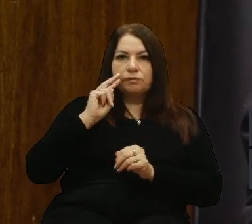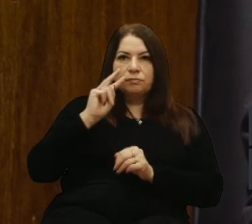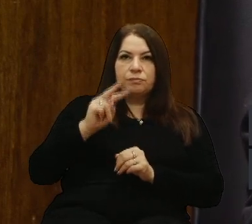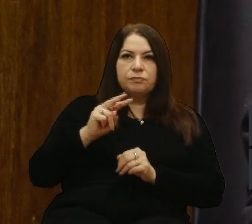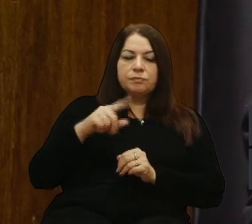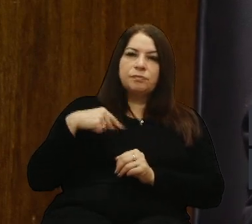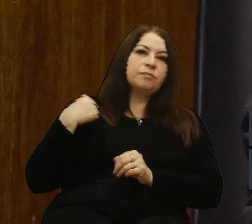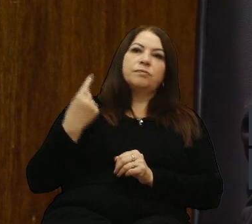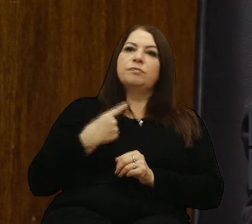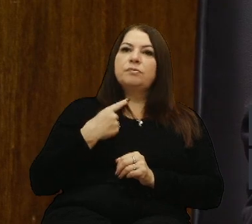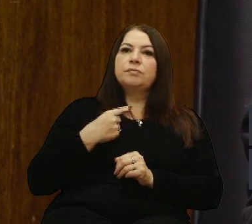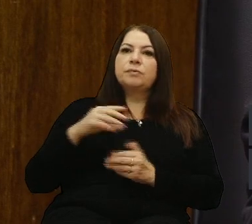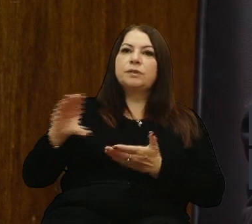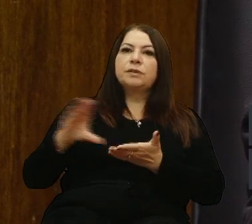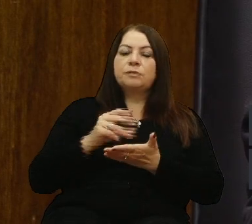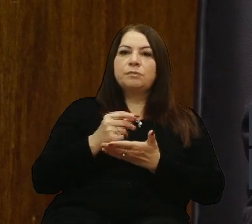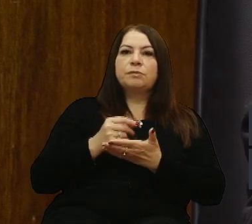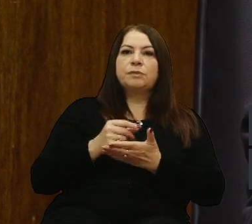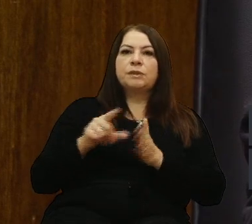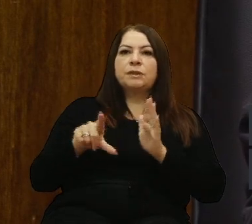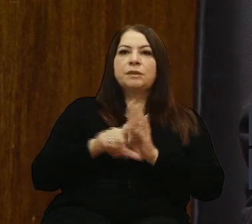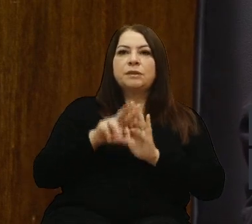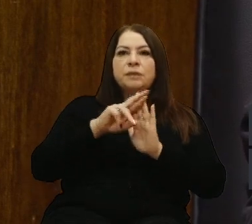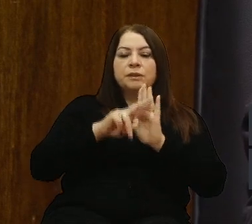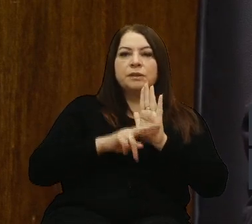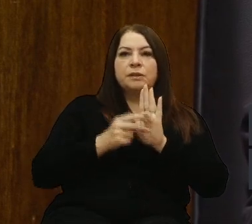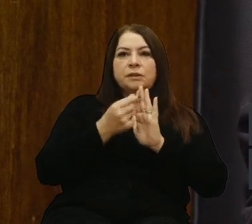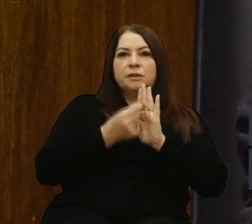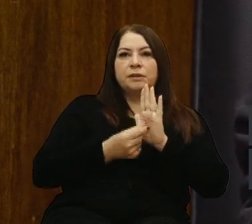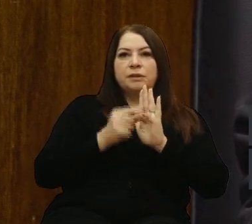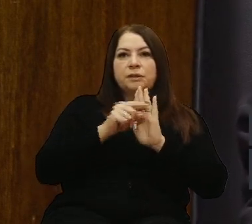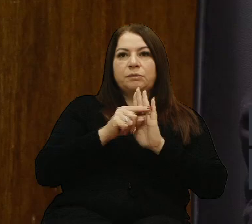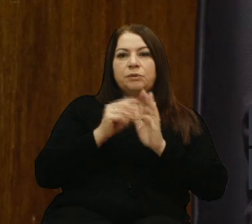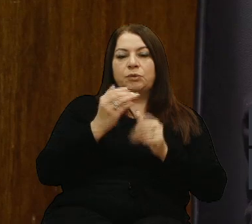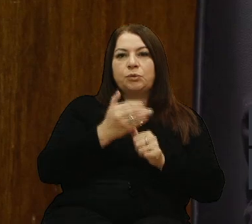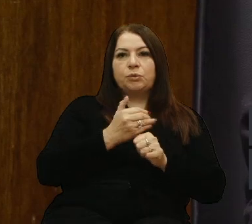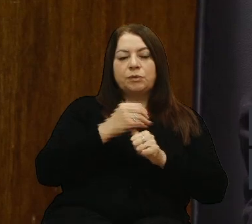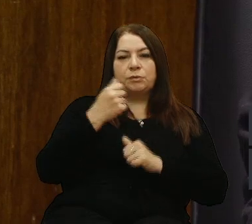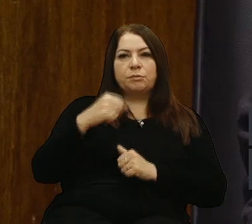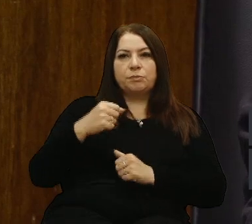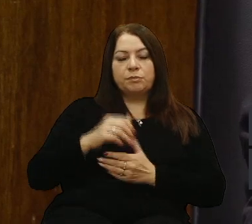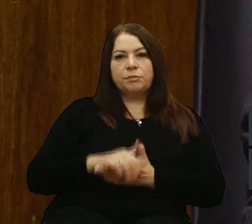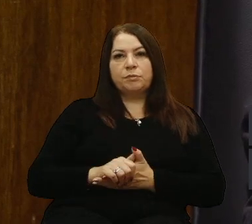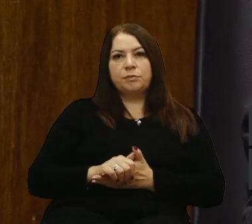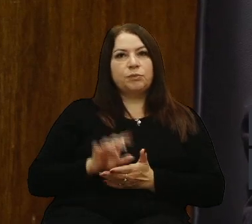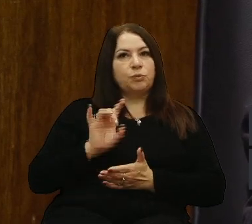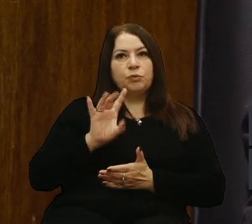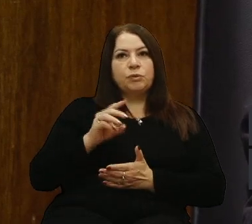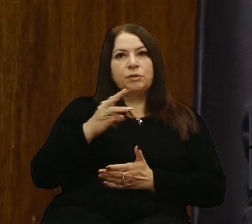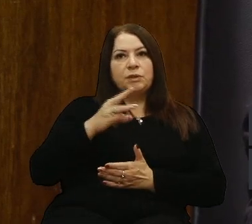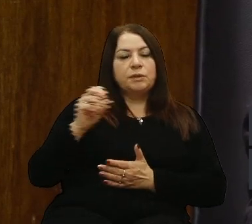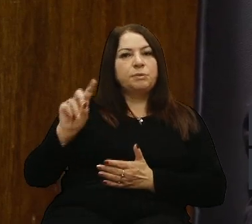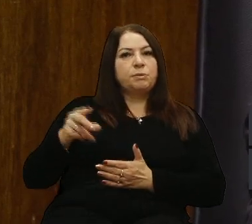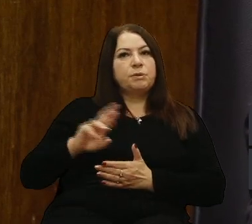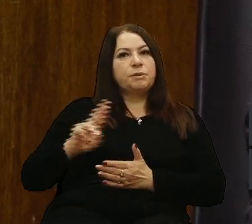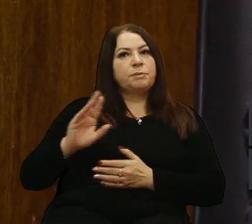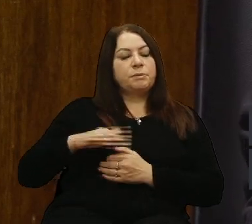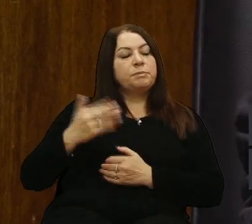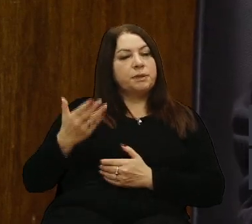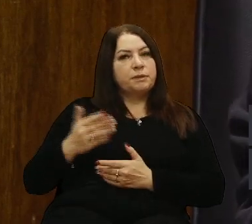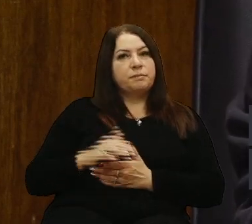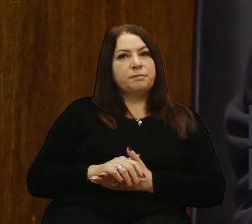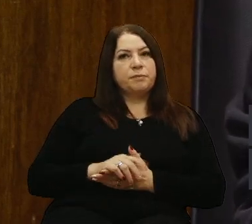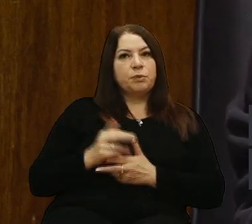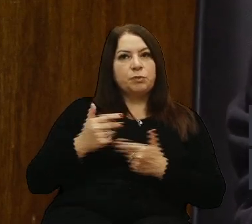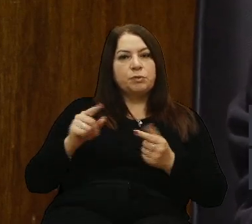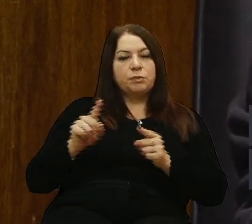a nossa emenda à lei das diretrizes orçamentárias. O Conselho Tutelar precisa, né, não só de 300 mil, mas de muito mais.